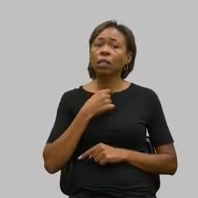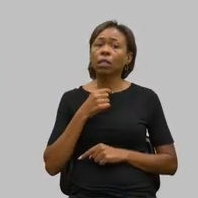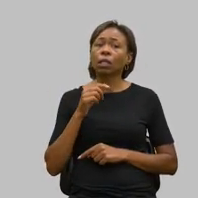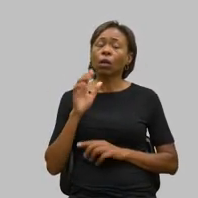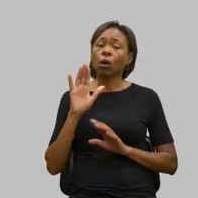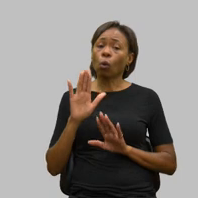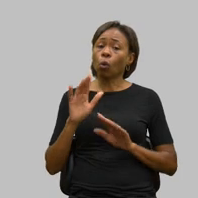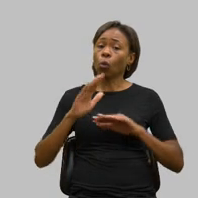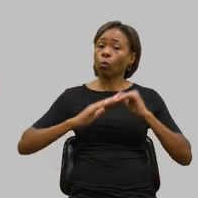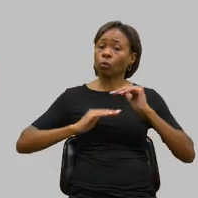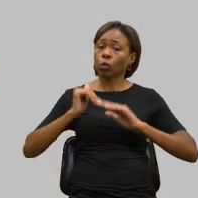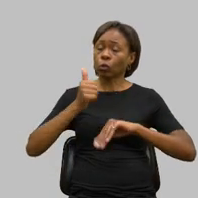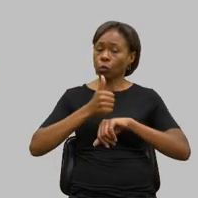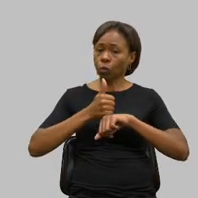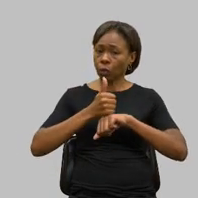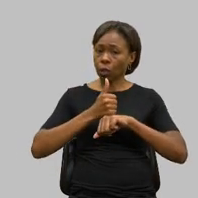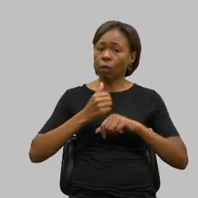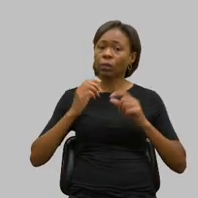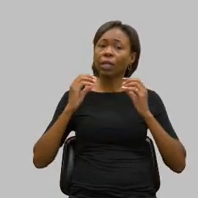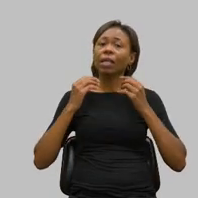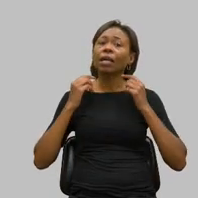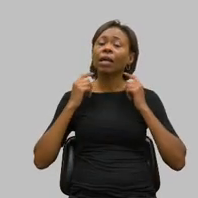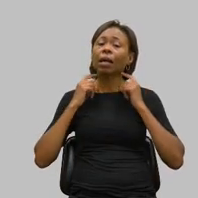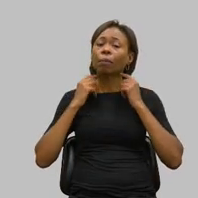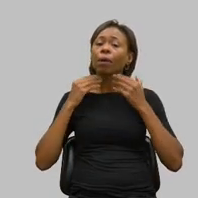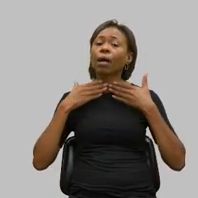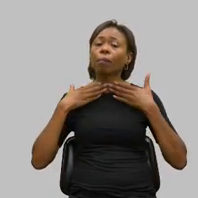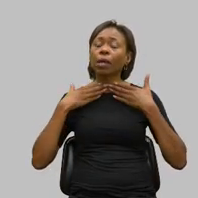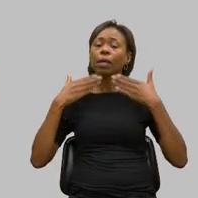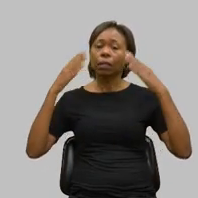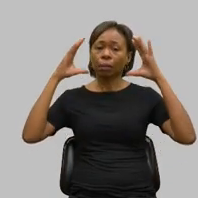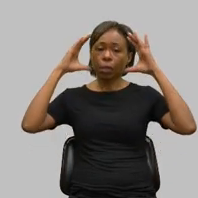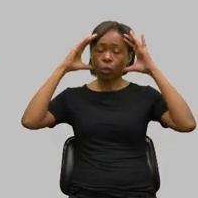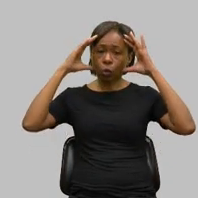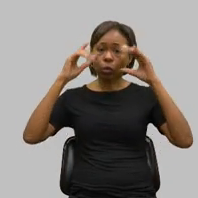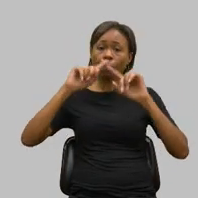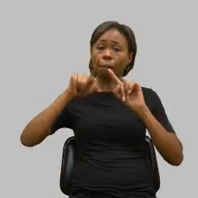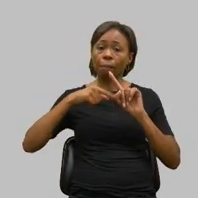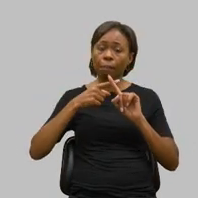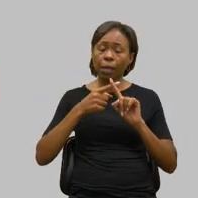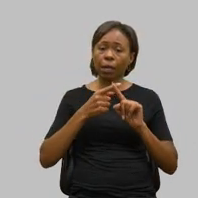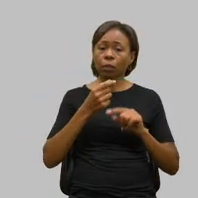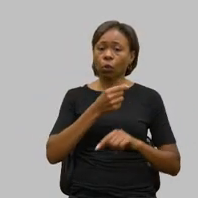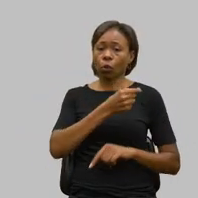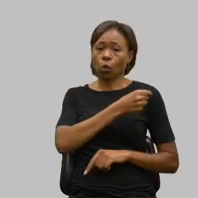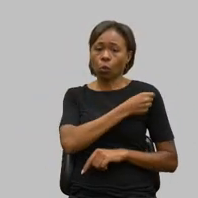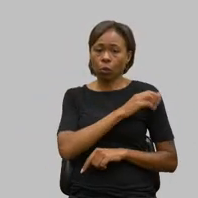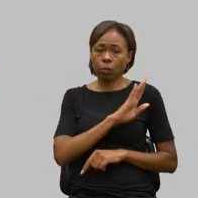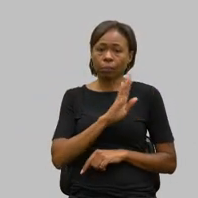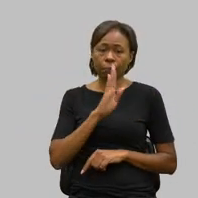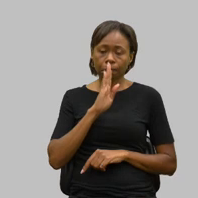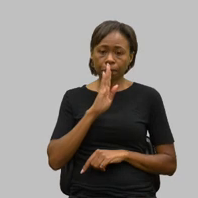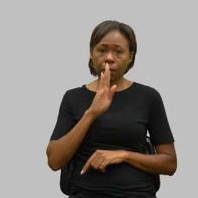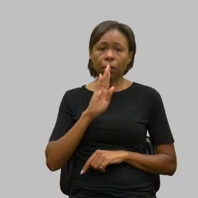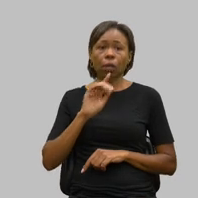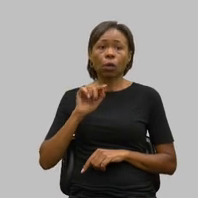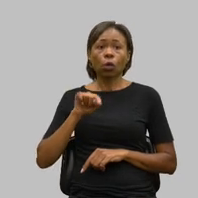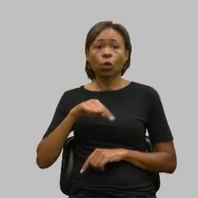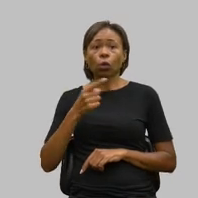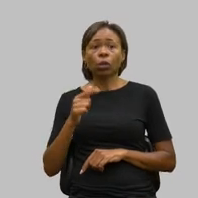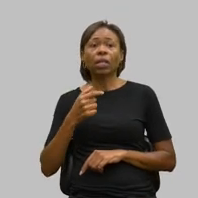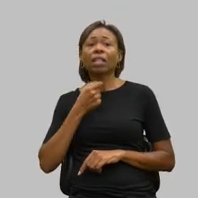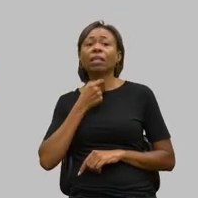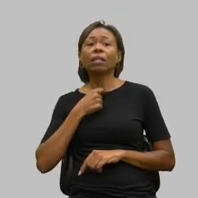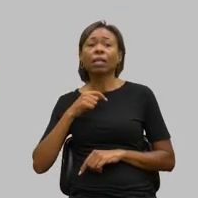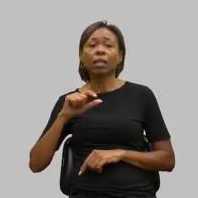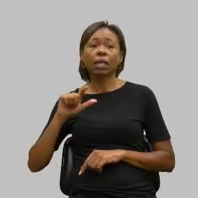pescoço e o anestesista. E na laringe, o profissional do cabeça e pescoço e o anestesista e